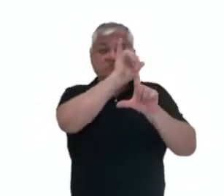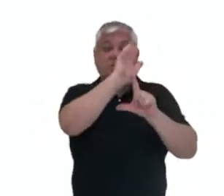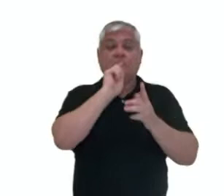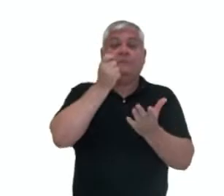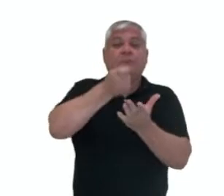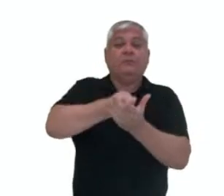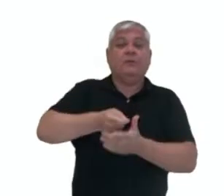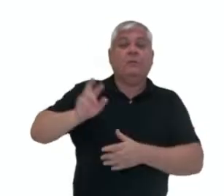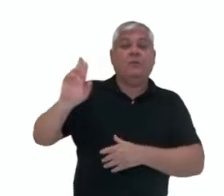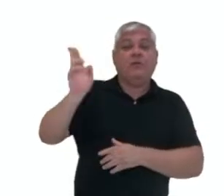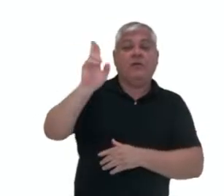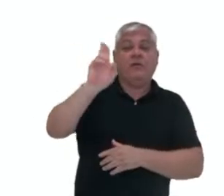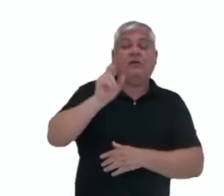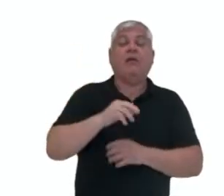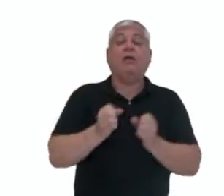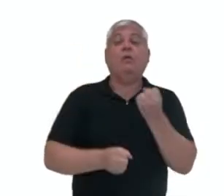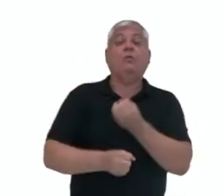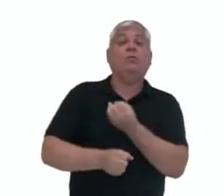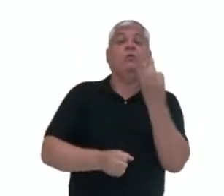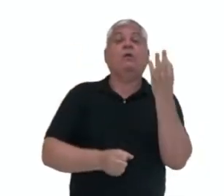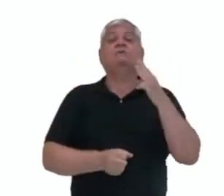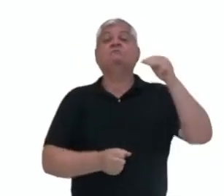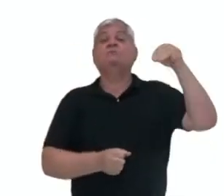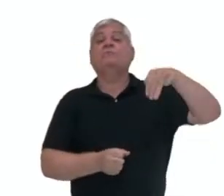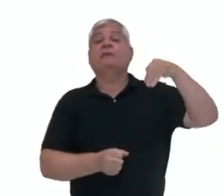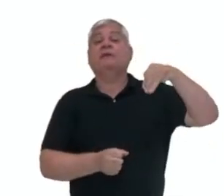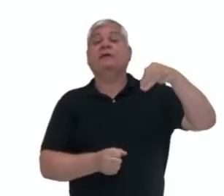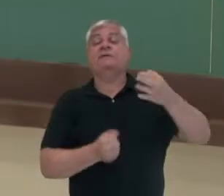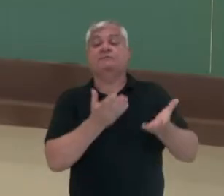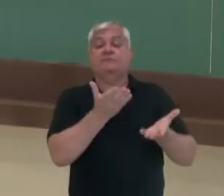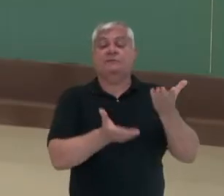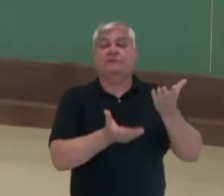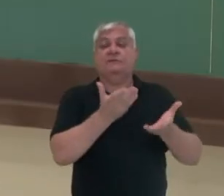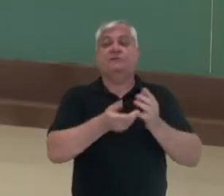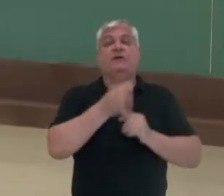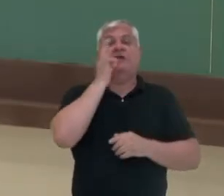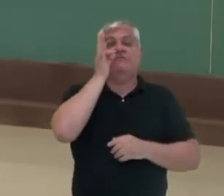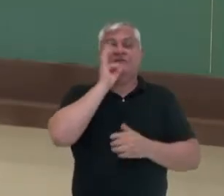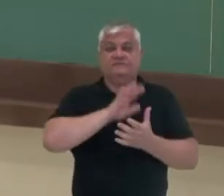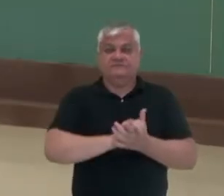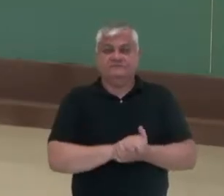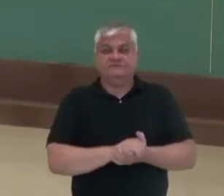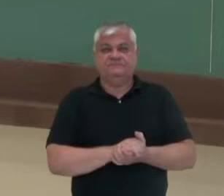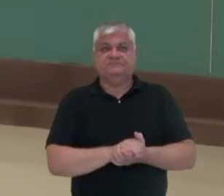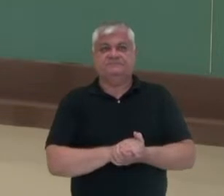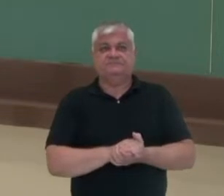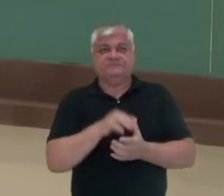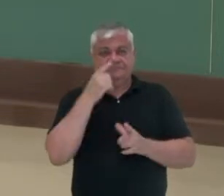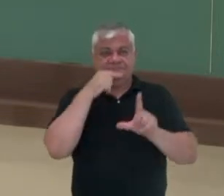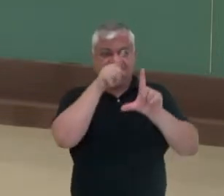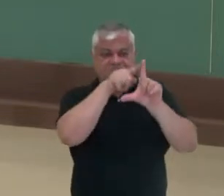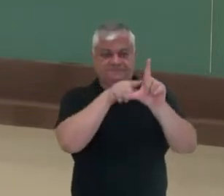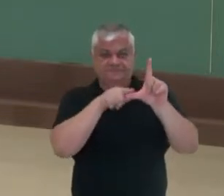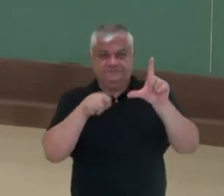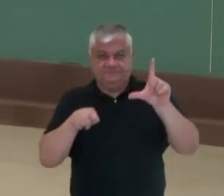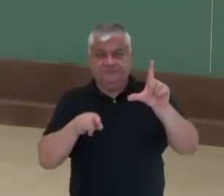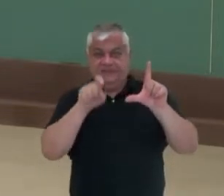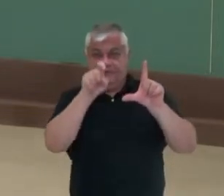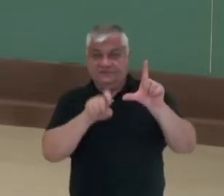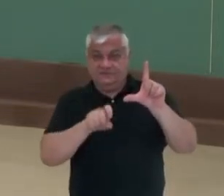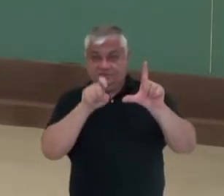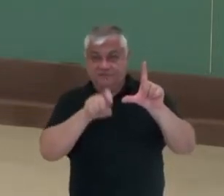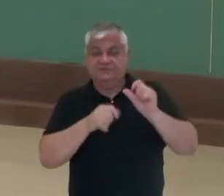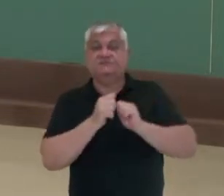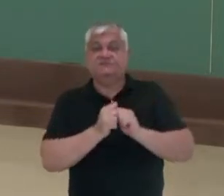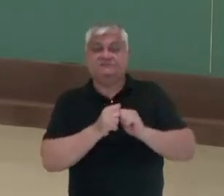reais de acordo com a quantidade em quilogramas de café. Então eu tenho um gráfico, no eixo horizontal eu